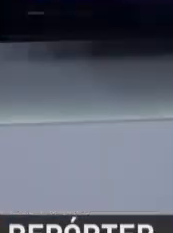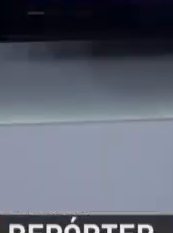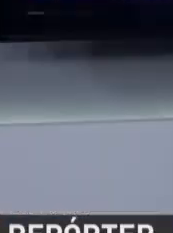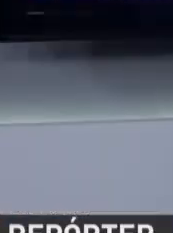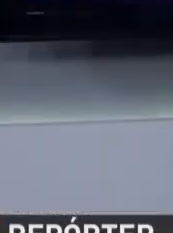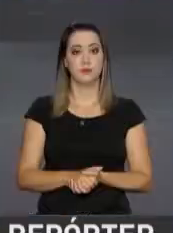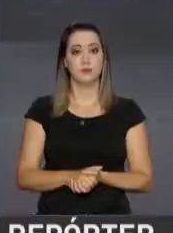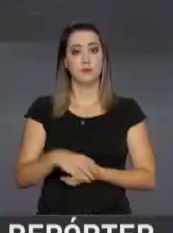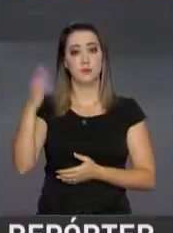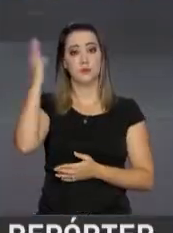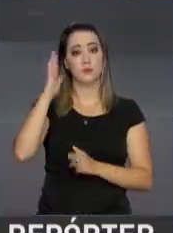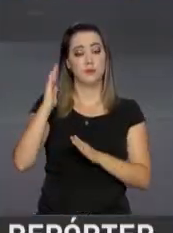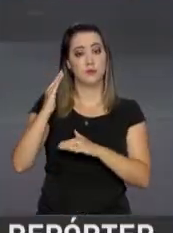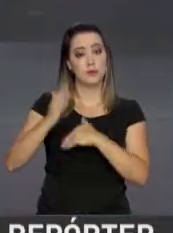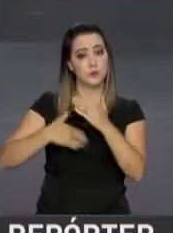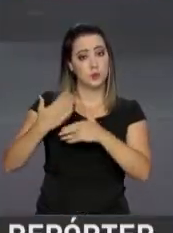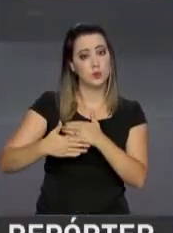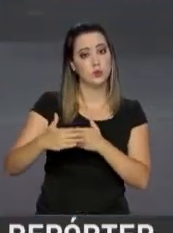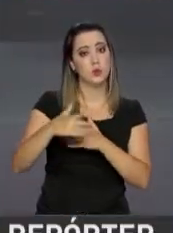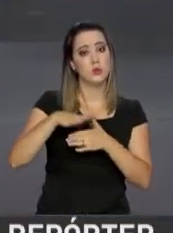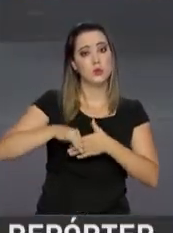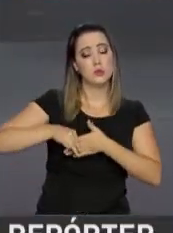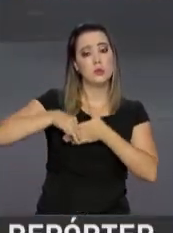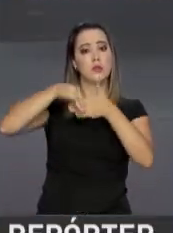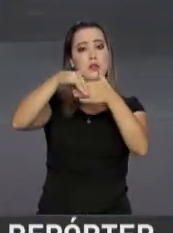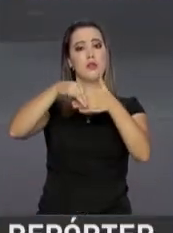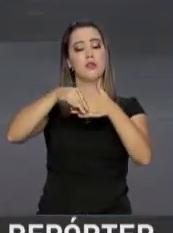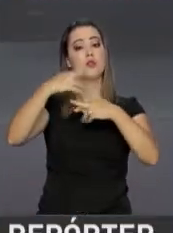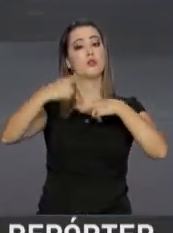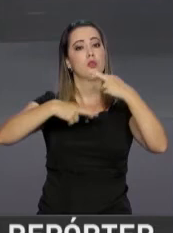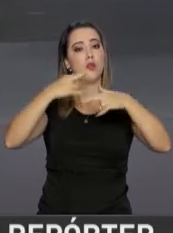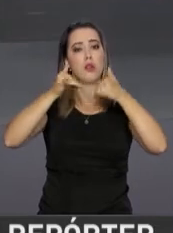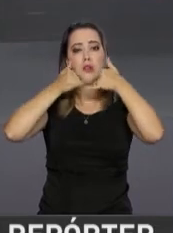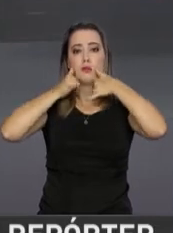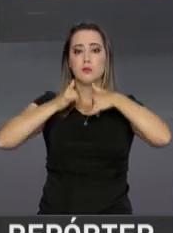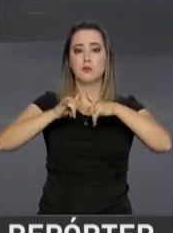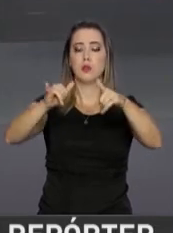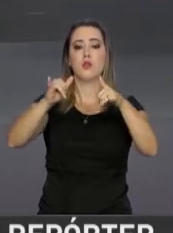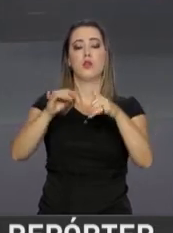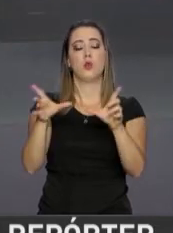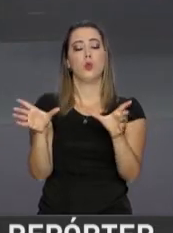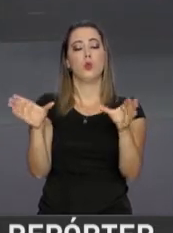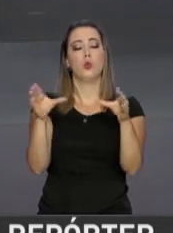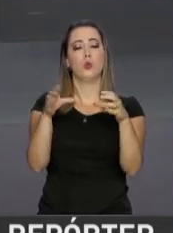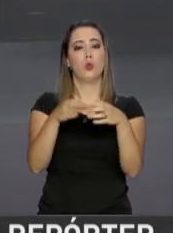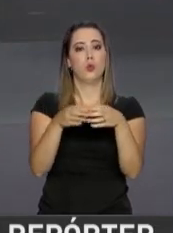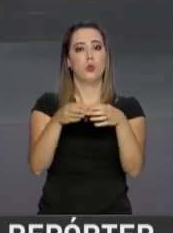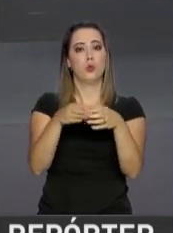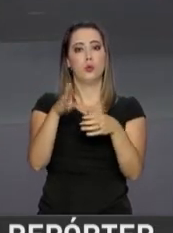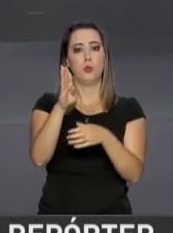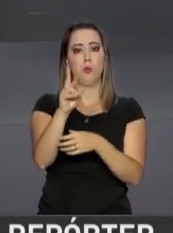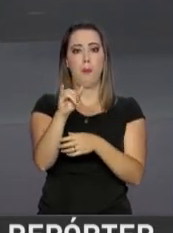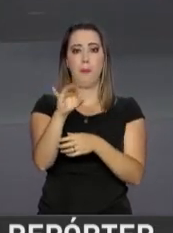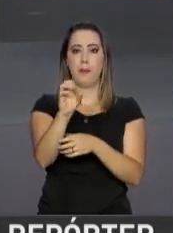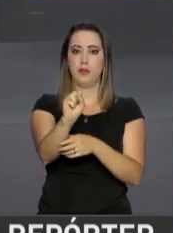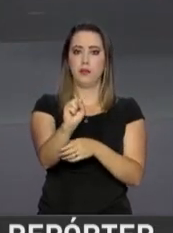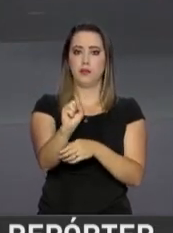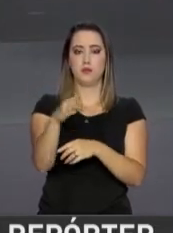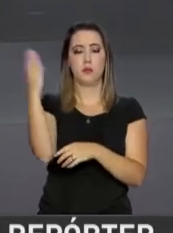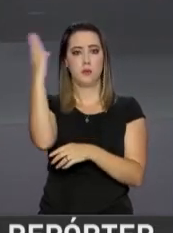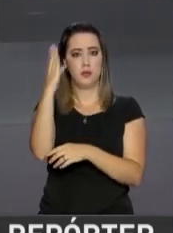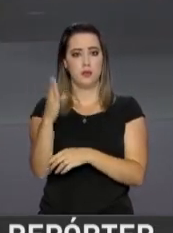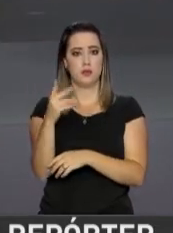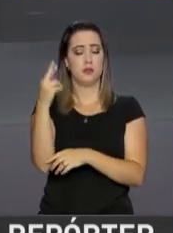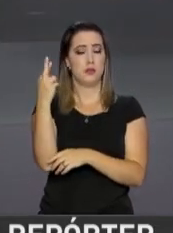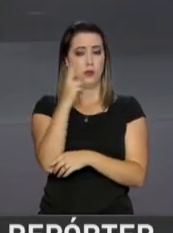o brasil continua liderando o ranking de fontes renováveis dos brics bloco composto por brasil rússia